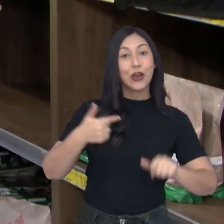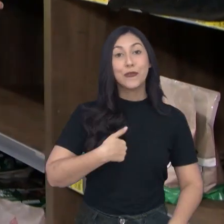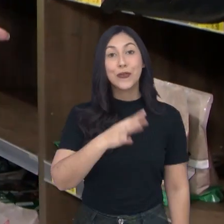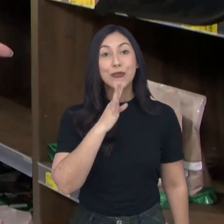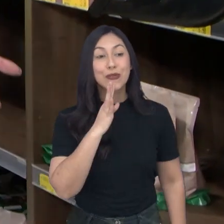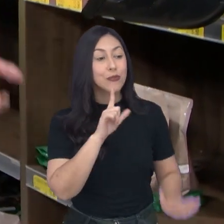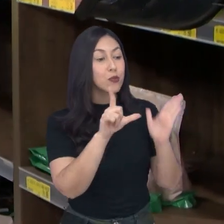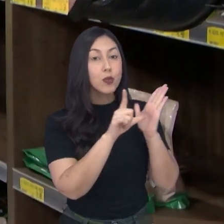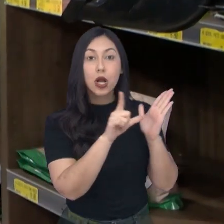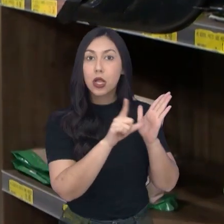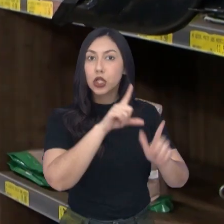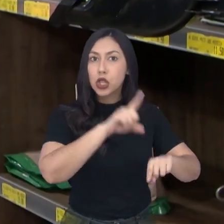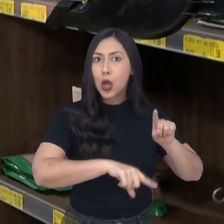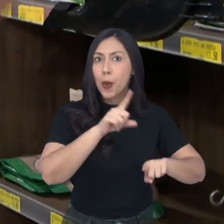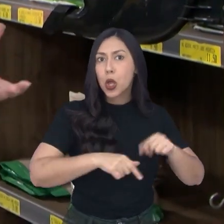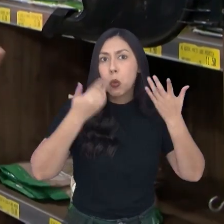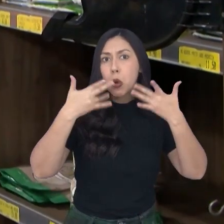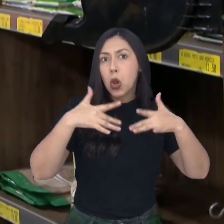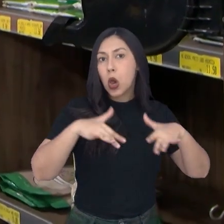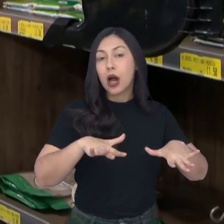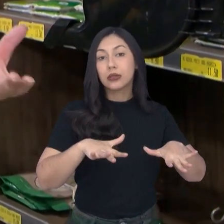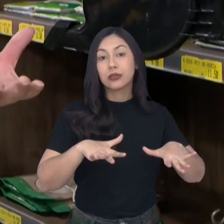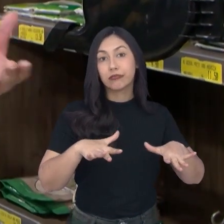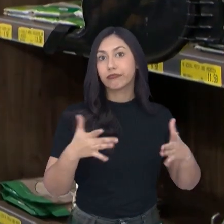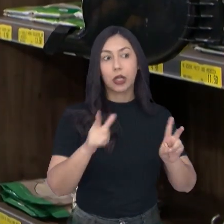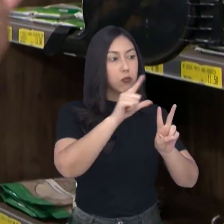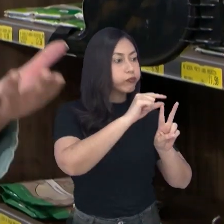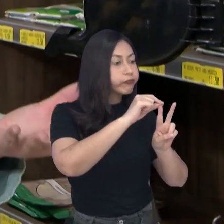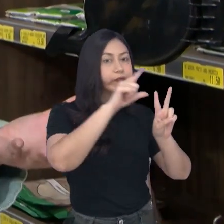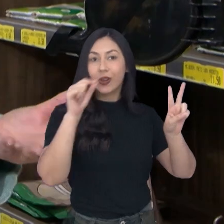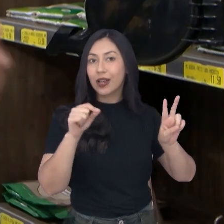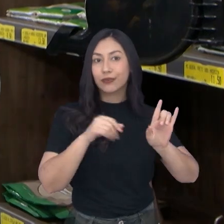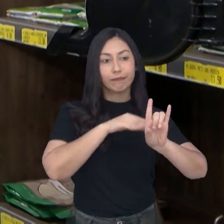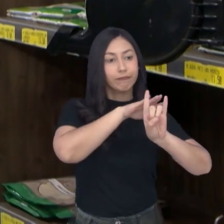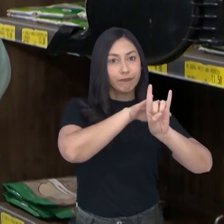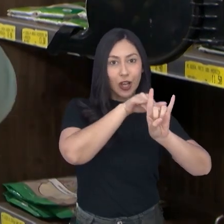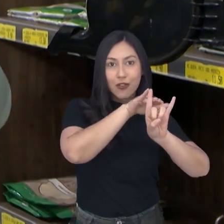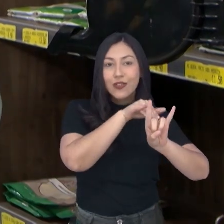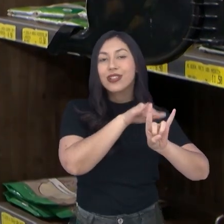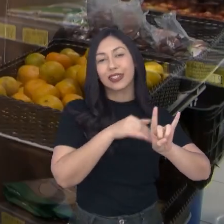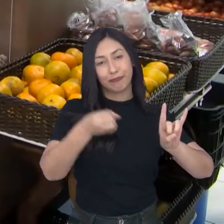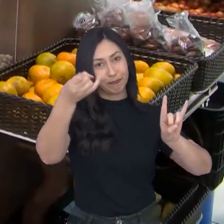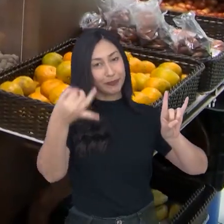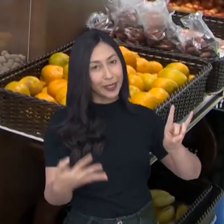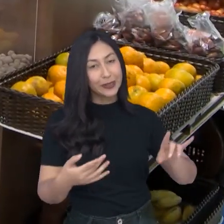loja de produtos naturais pioneira nesse mercado de veganismo, vegetarianismo que você está falando